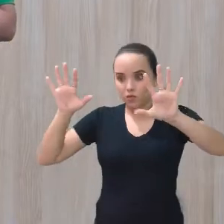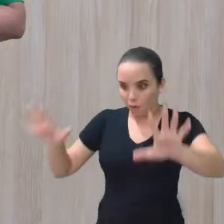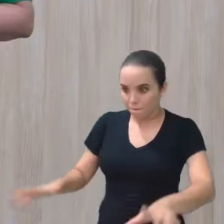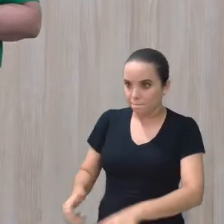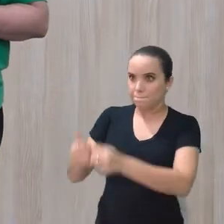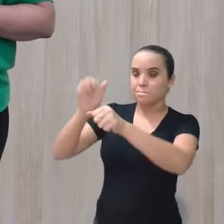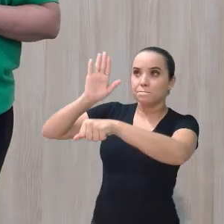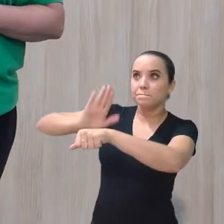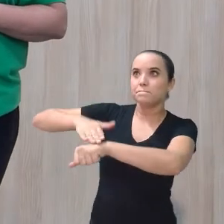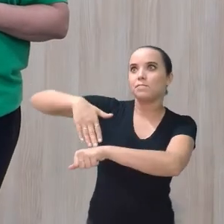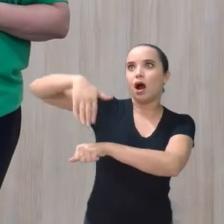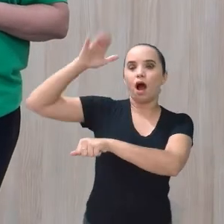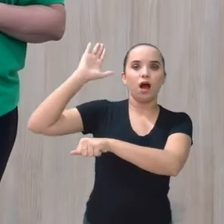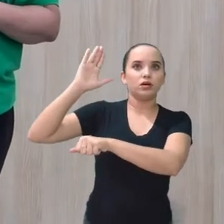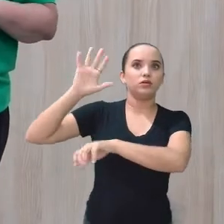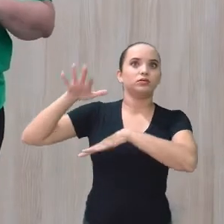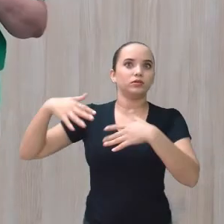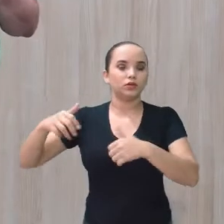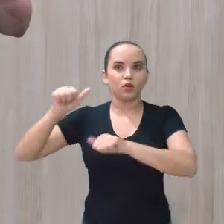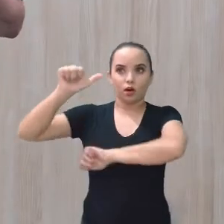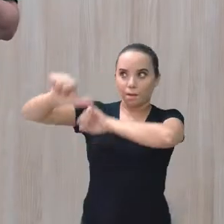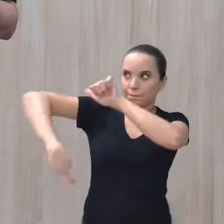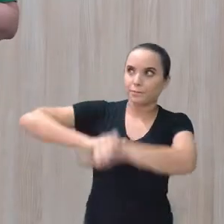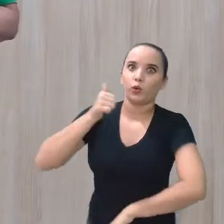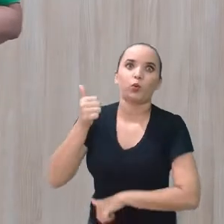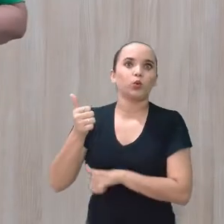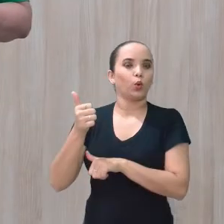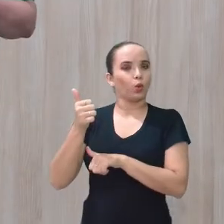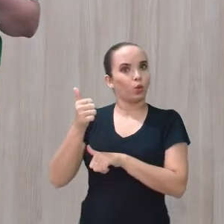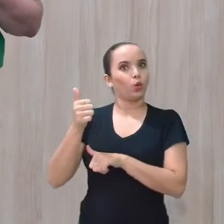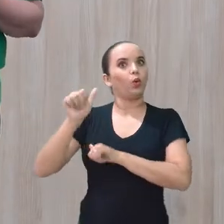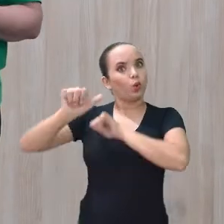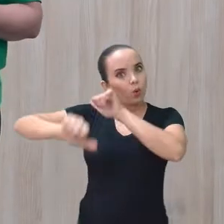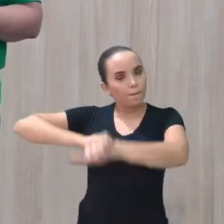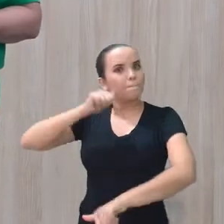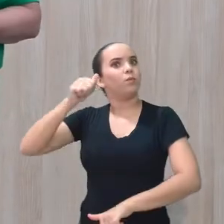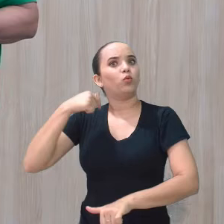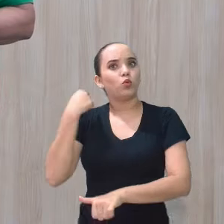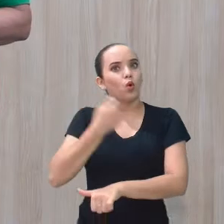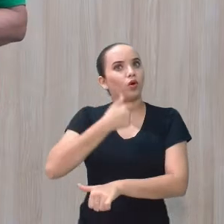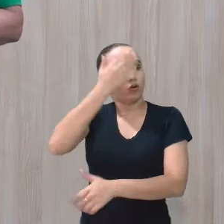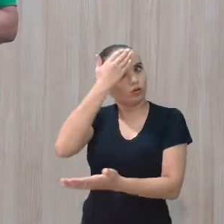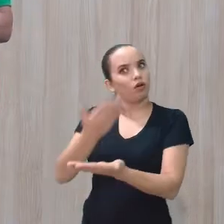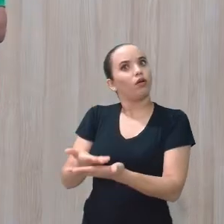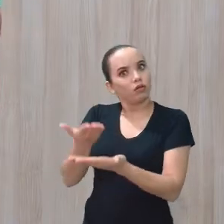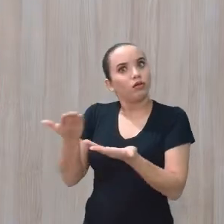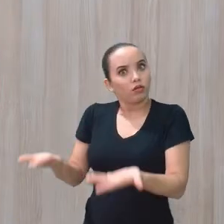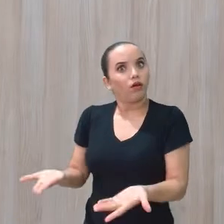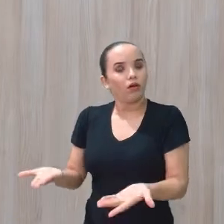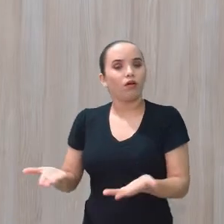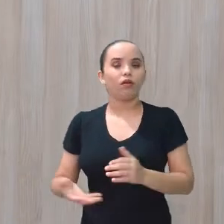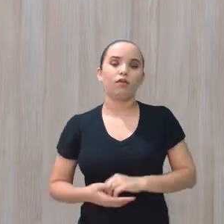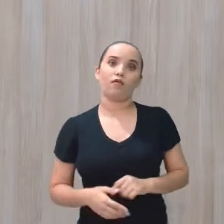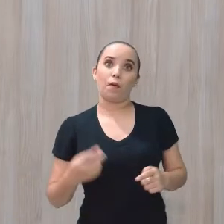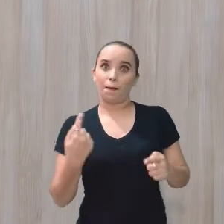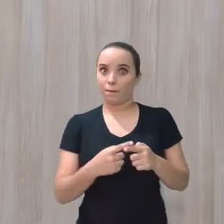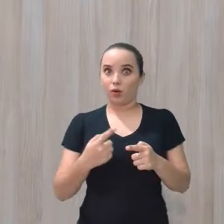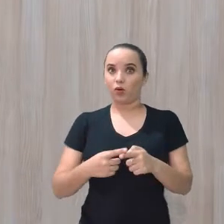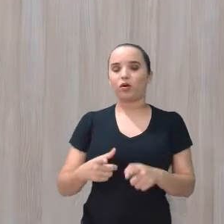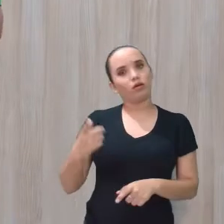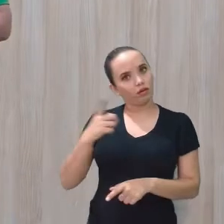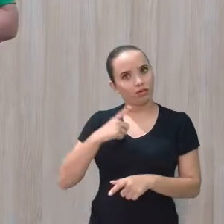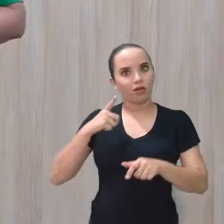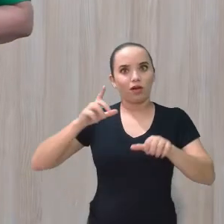eles. Então, eles superam o quê? A expectativa de adaptação. Eles acabaram se